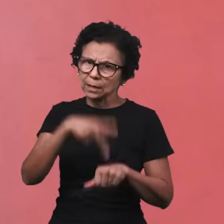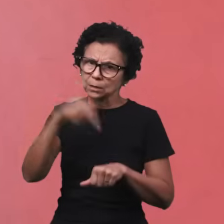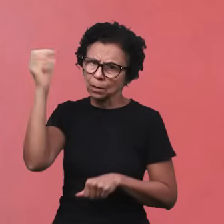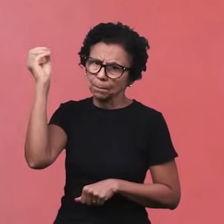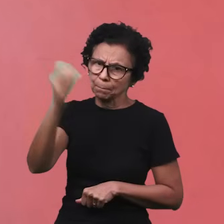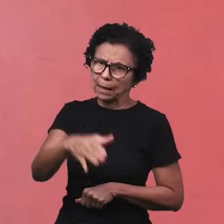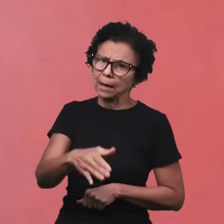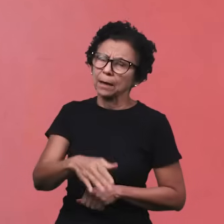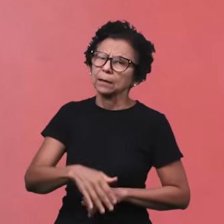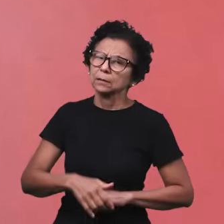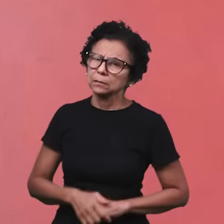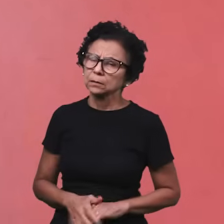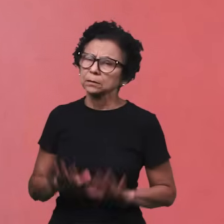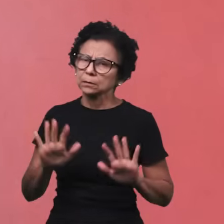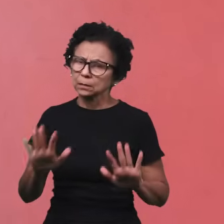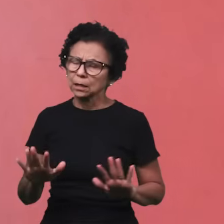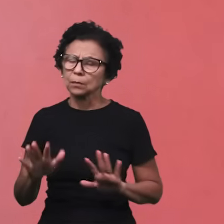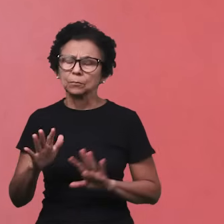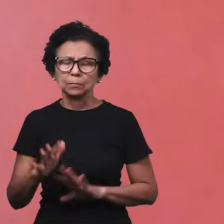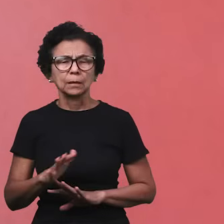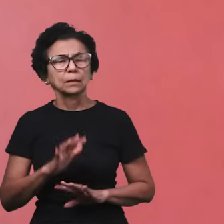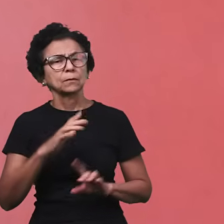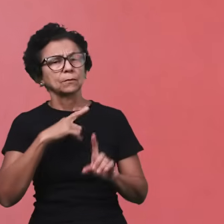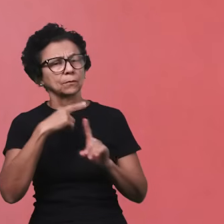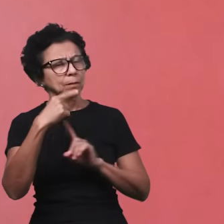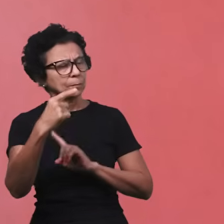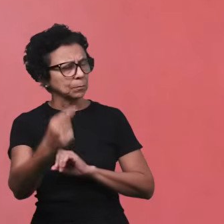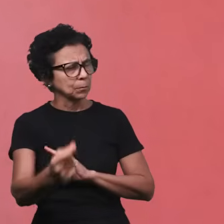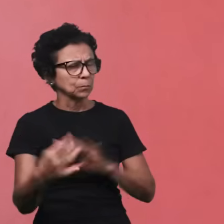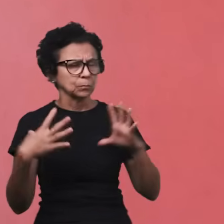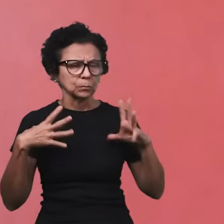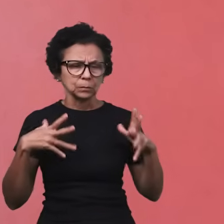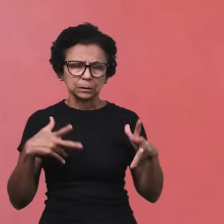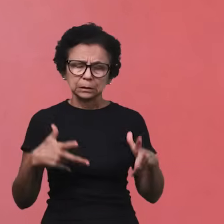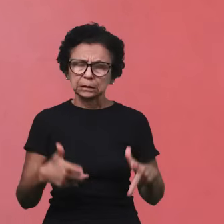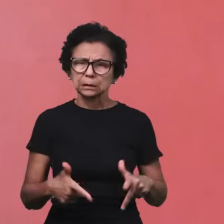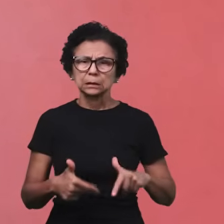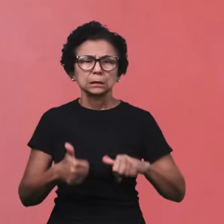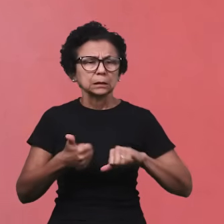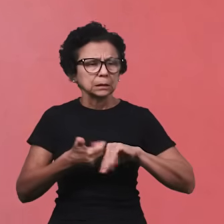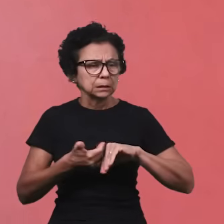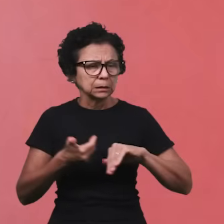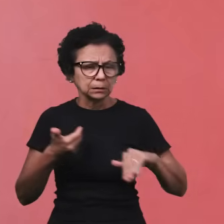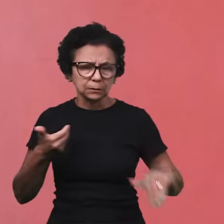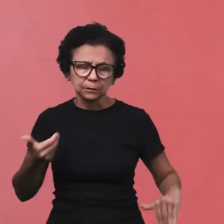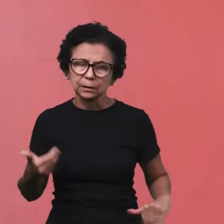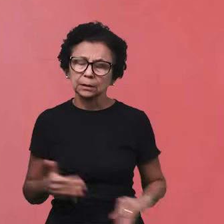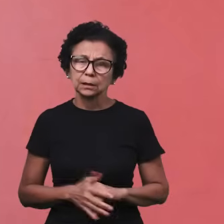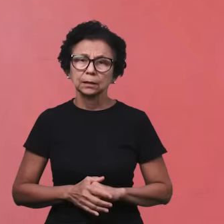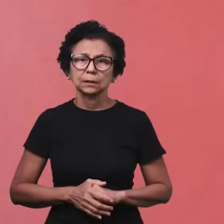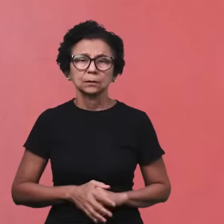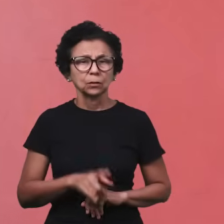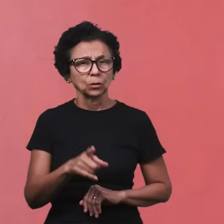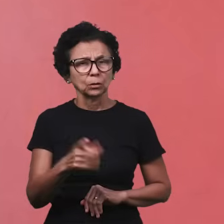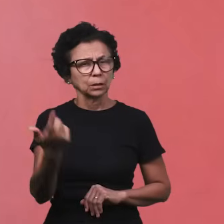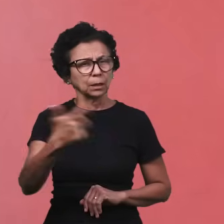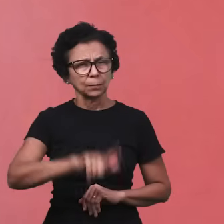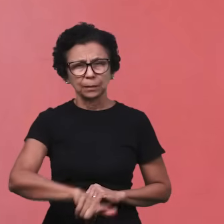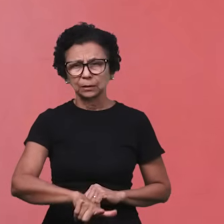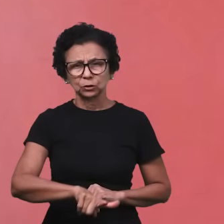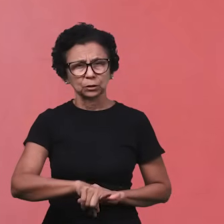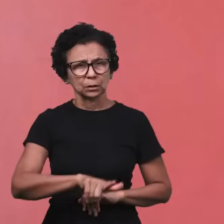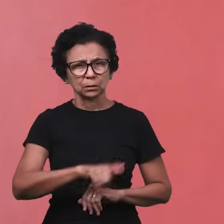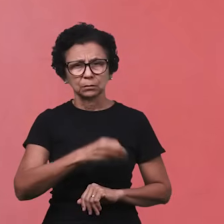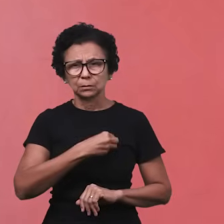execução. Hoje o seu dia tinha acabado, mas você vai para casa perdoada, limpa, purificada. E agora aprenda uma